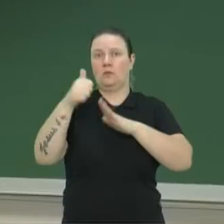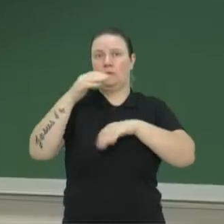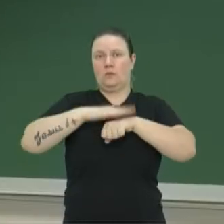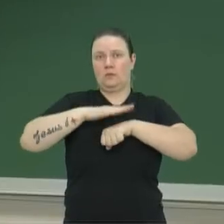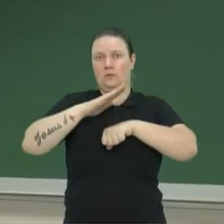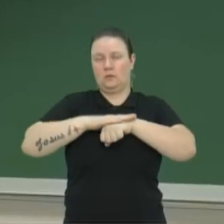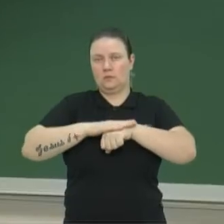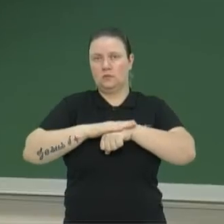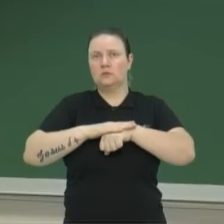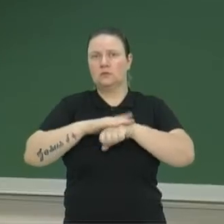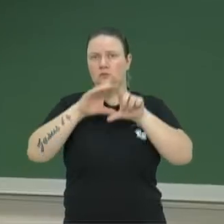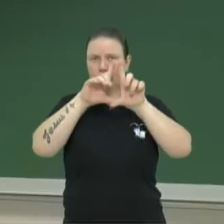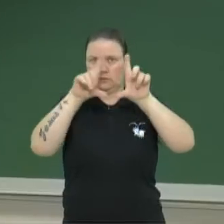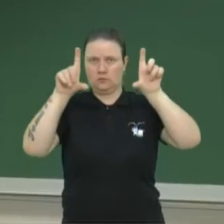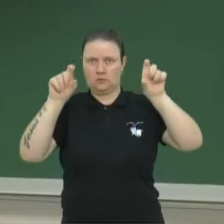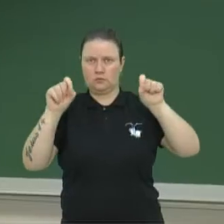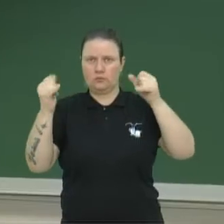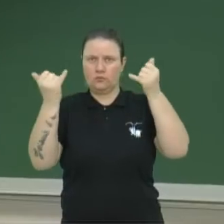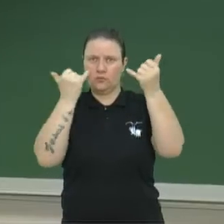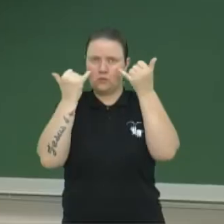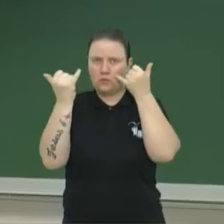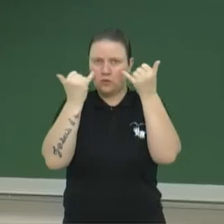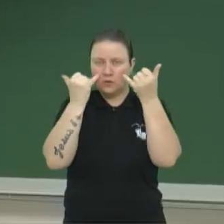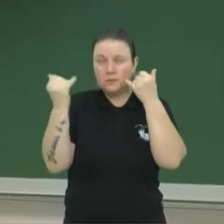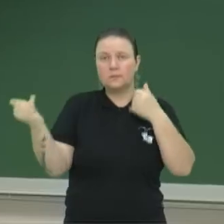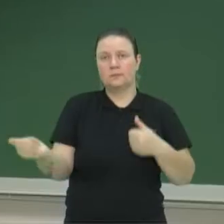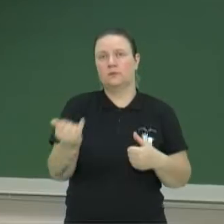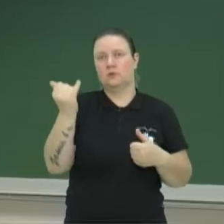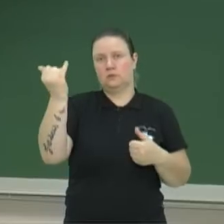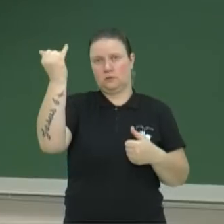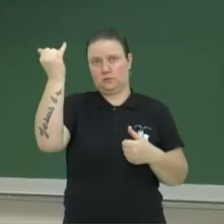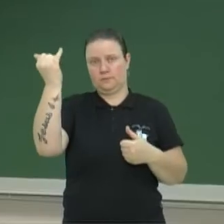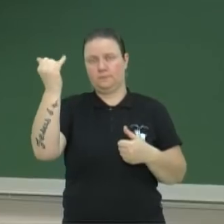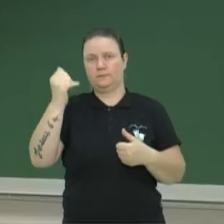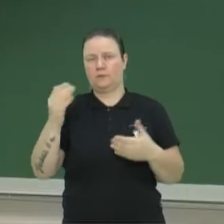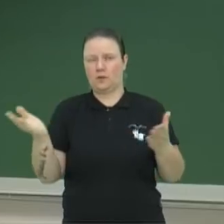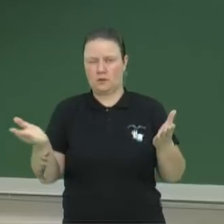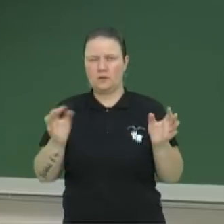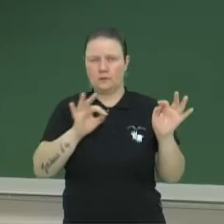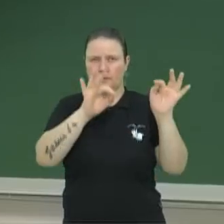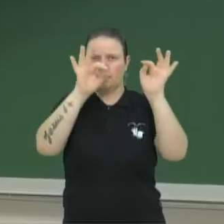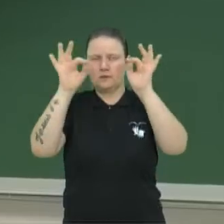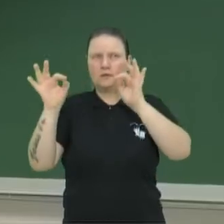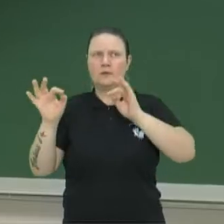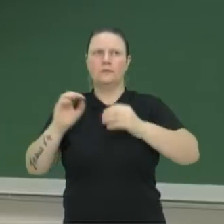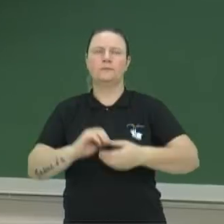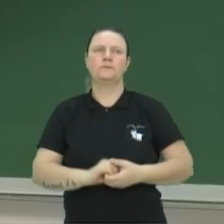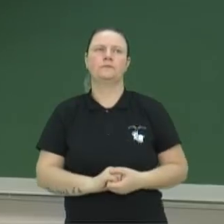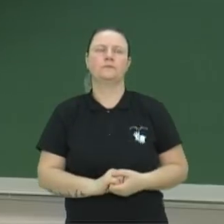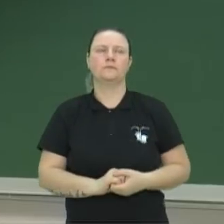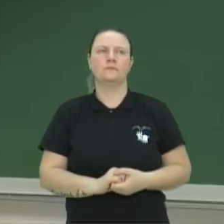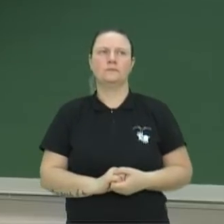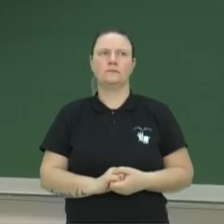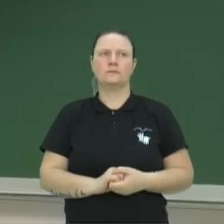parágrafo, que ele traz algumas informações bem importantes na notícia. Mas vamos dar sequência aqui.